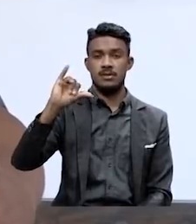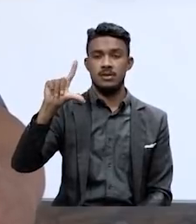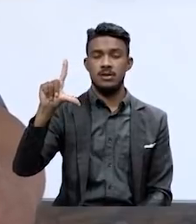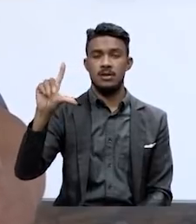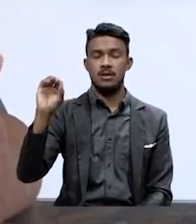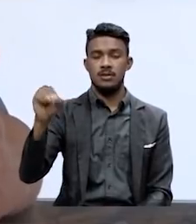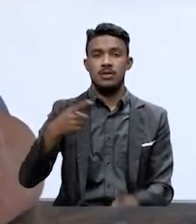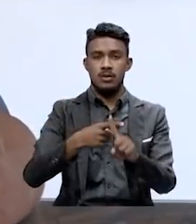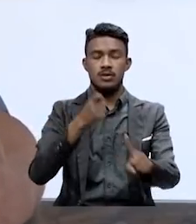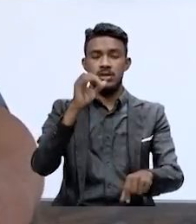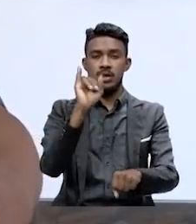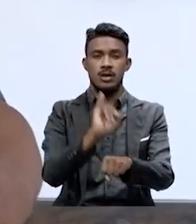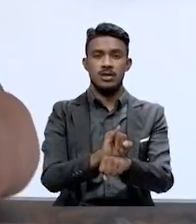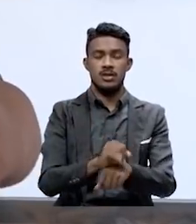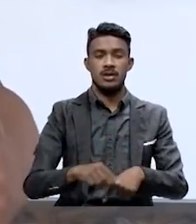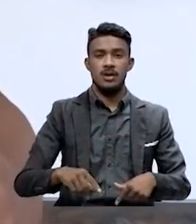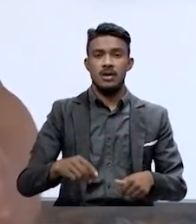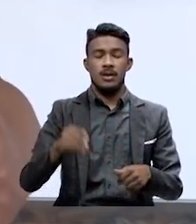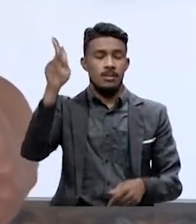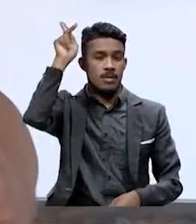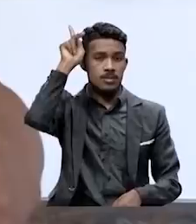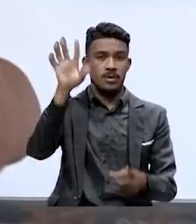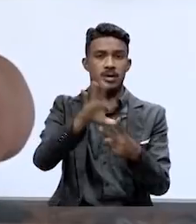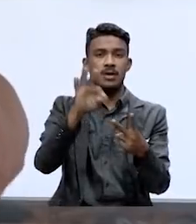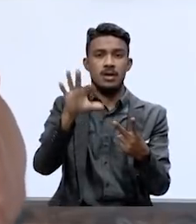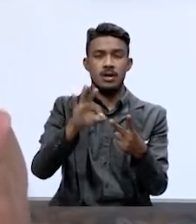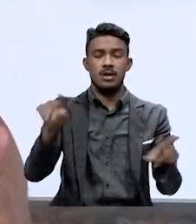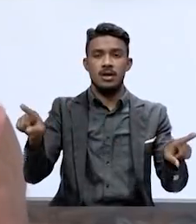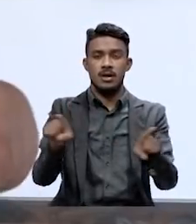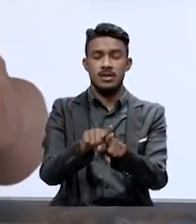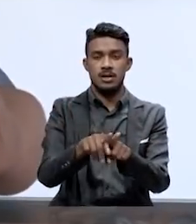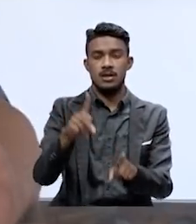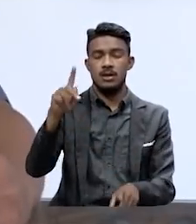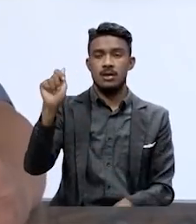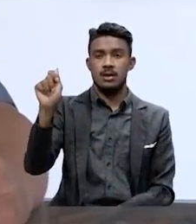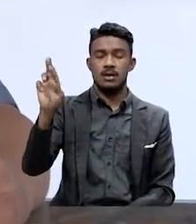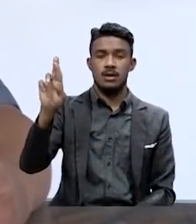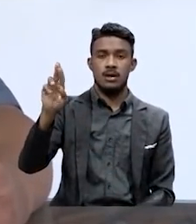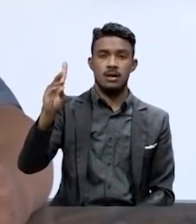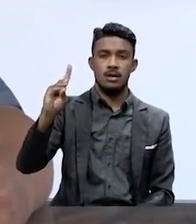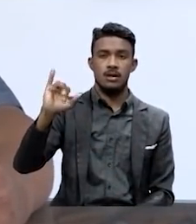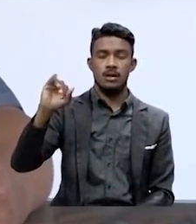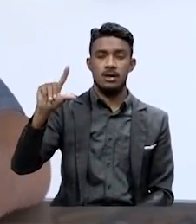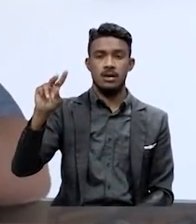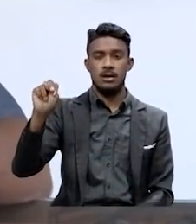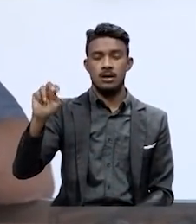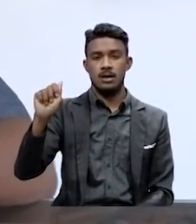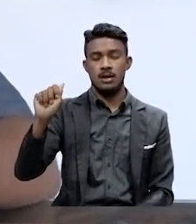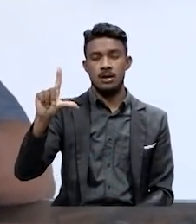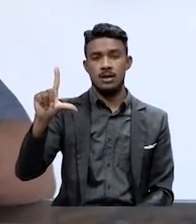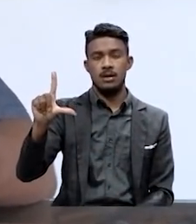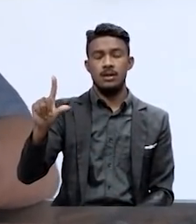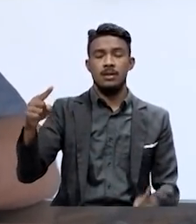salesiana neve Santo Padre Hile no dar bispo arcebispo na agora nomeia no dar cardeal né